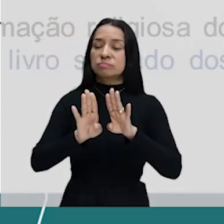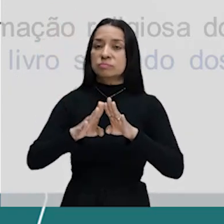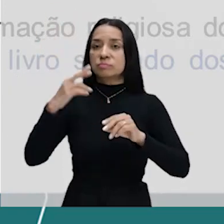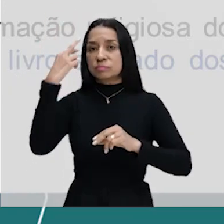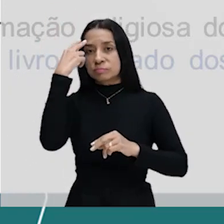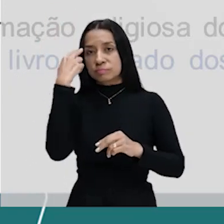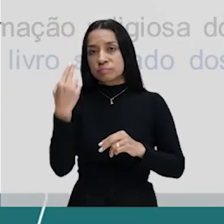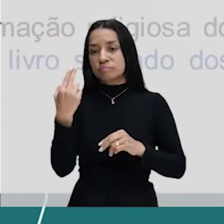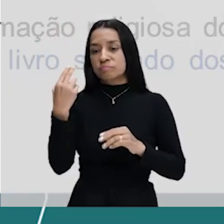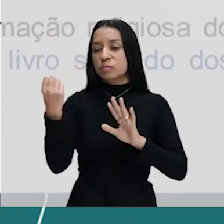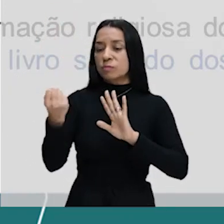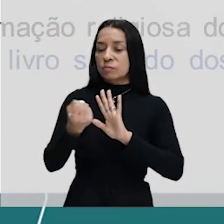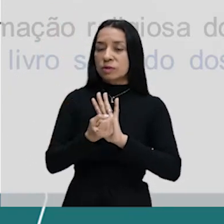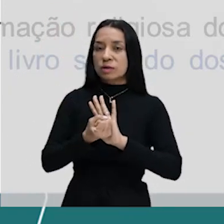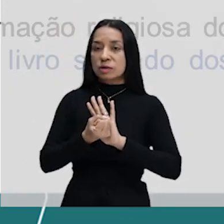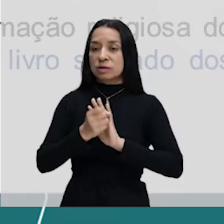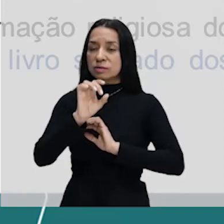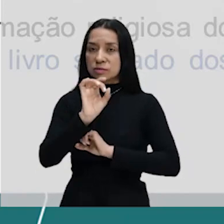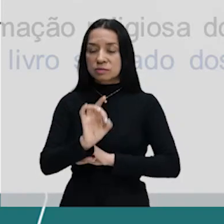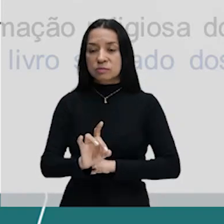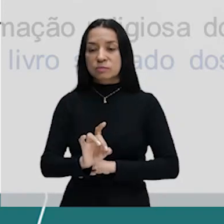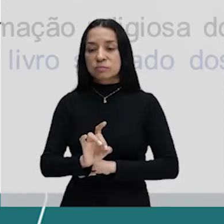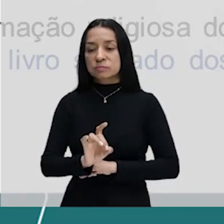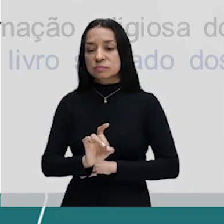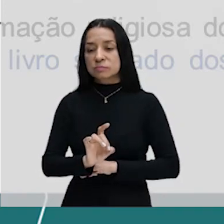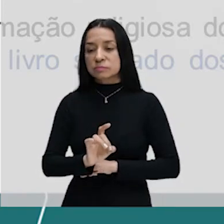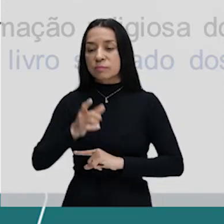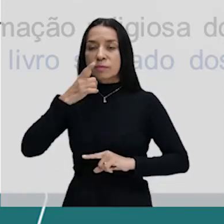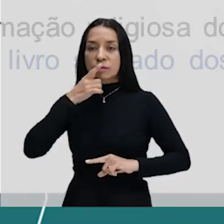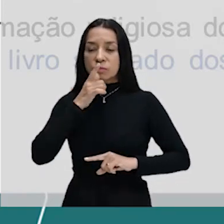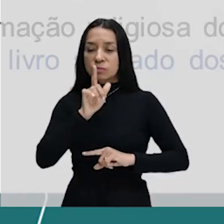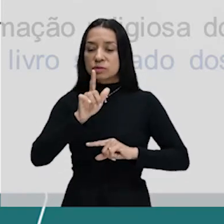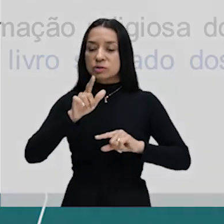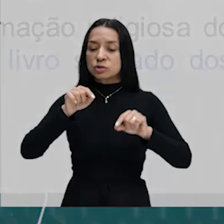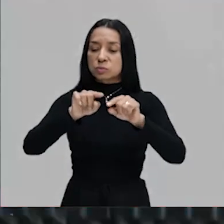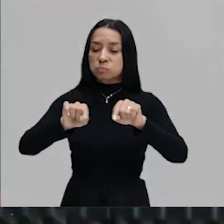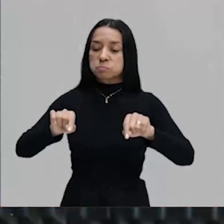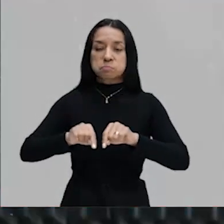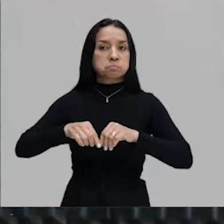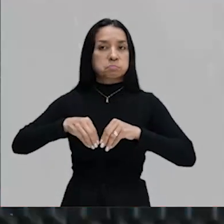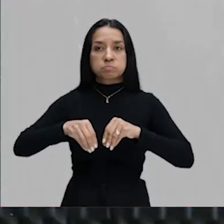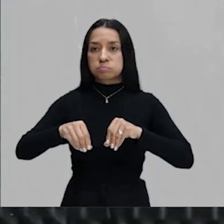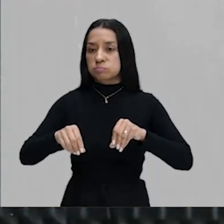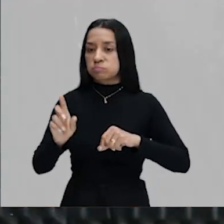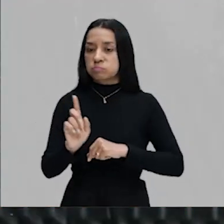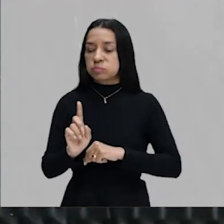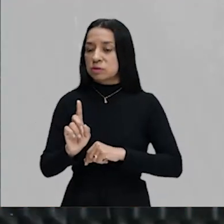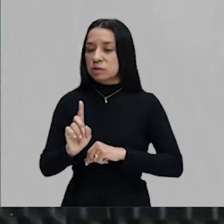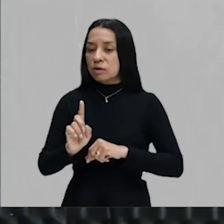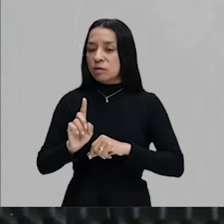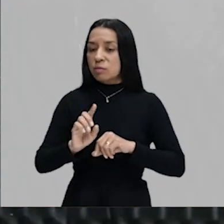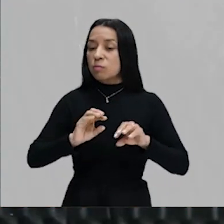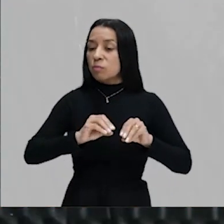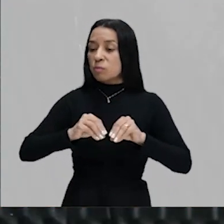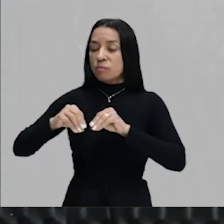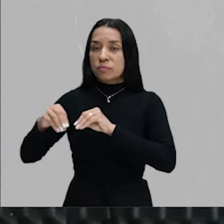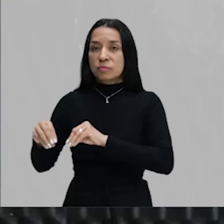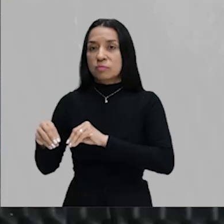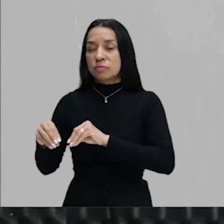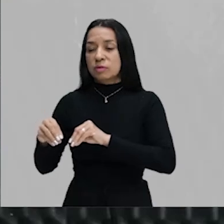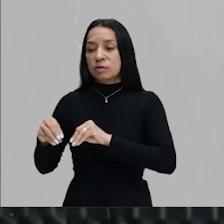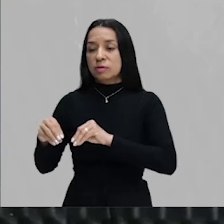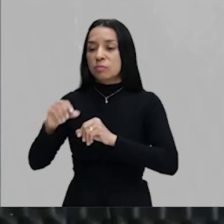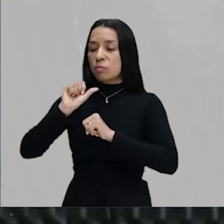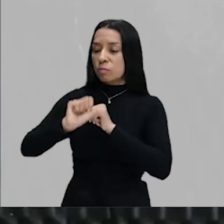marcada também, não apenas por conquistas de territórios, por êxodo, né, por